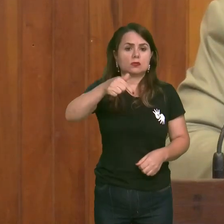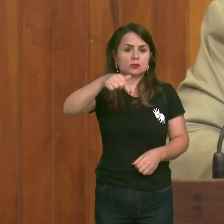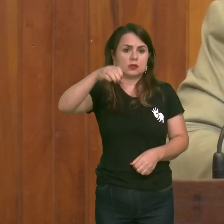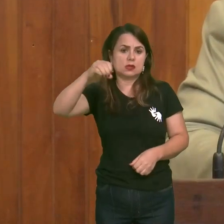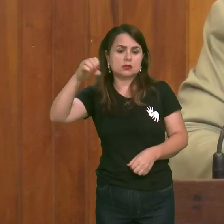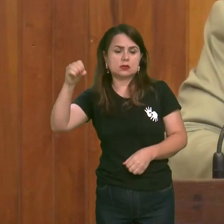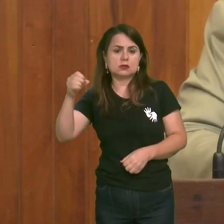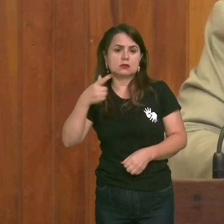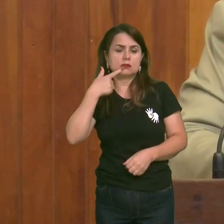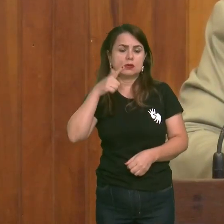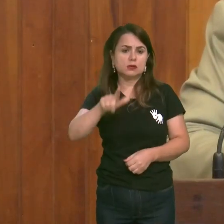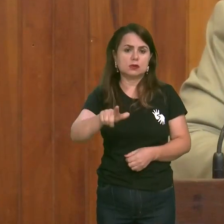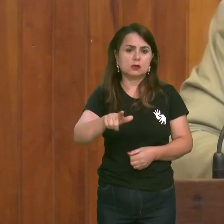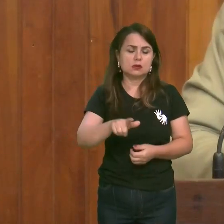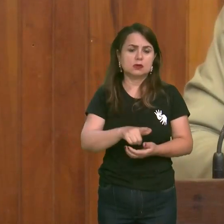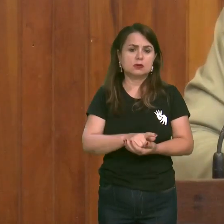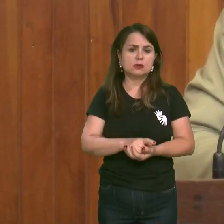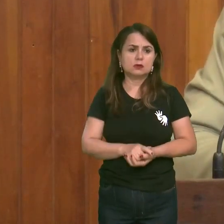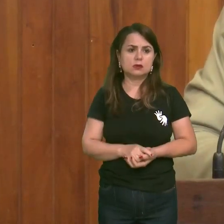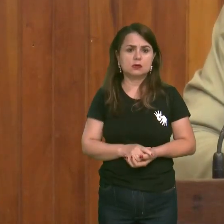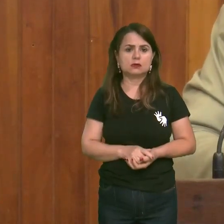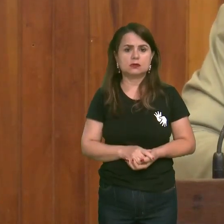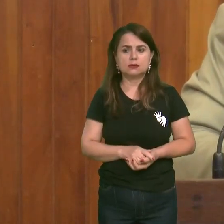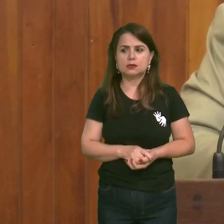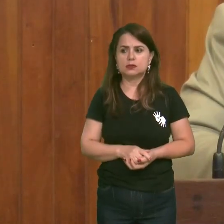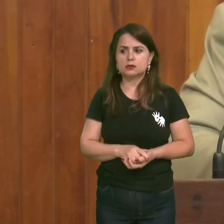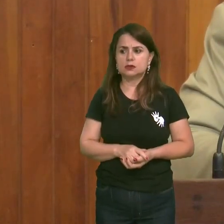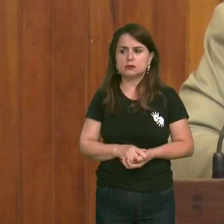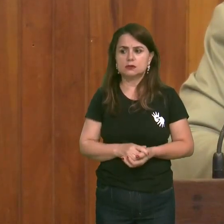posteriormente em dezembro de 2021